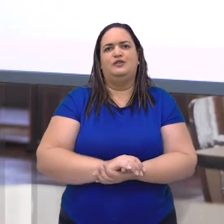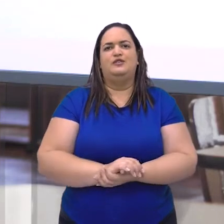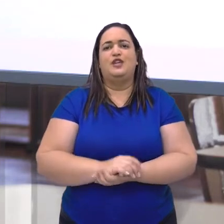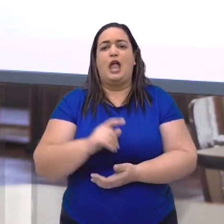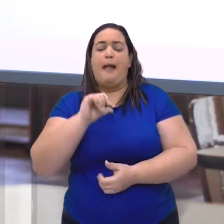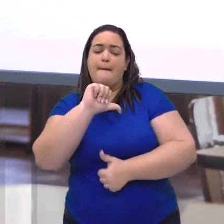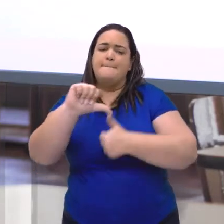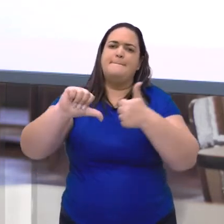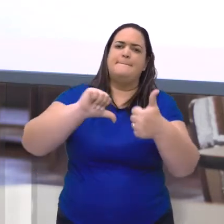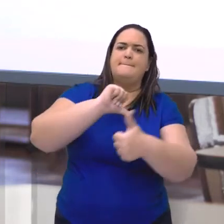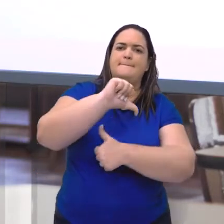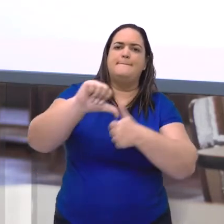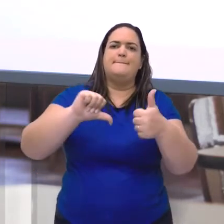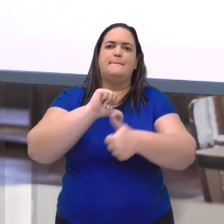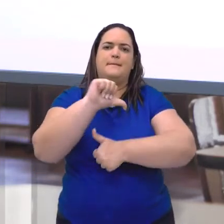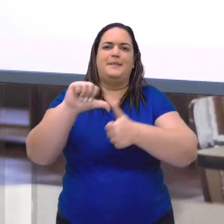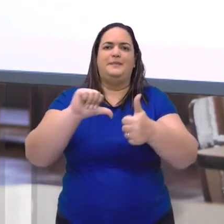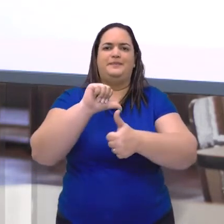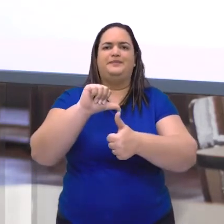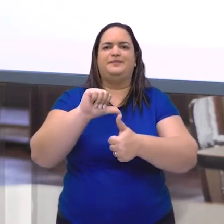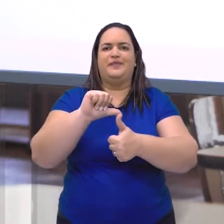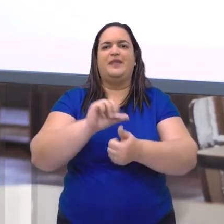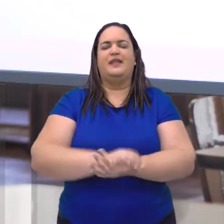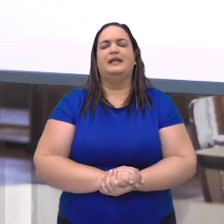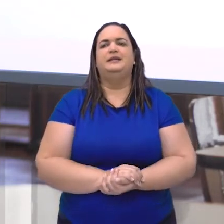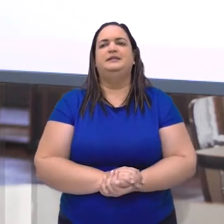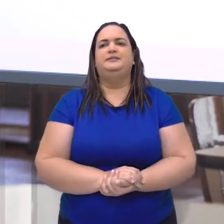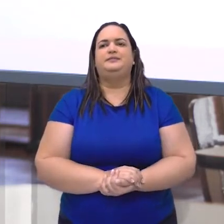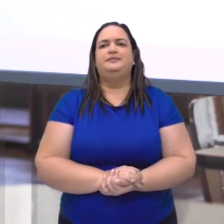vai mudando, vai se modificando e a gente vai